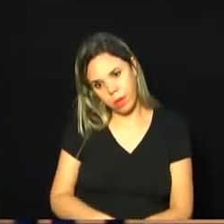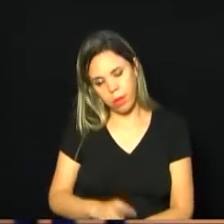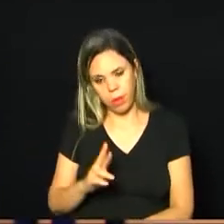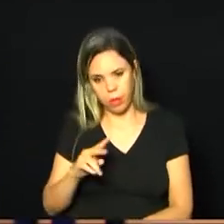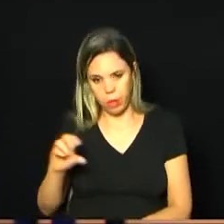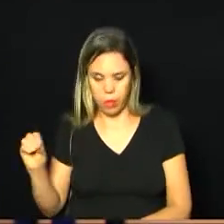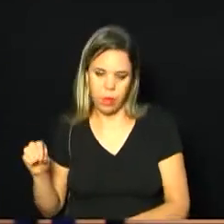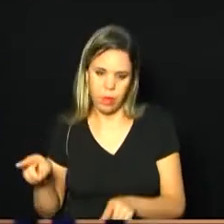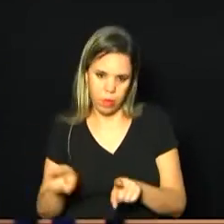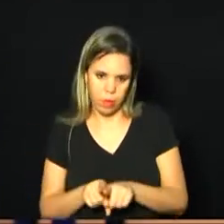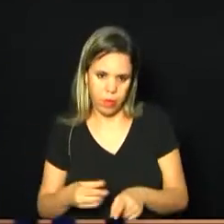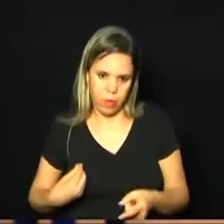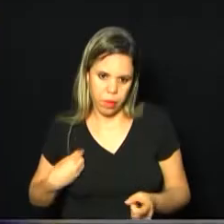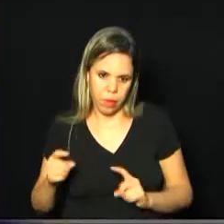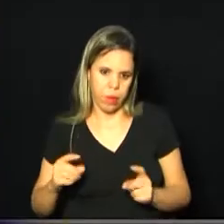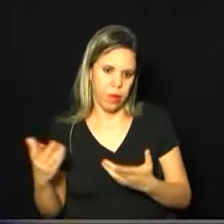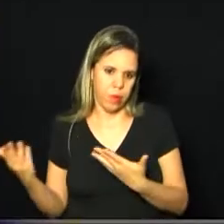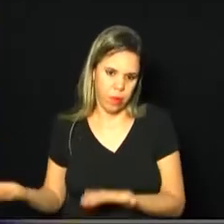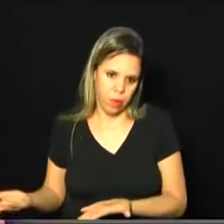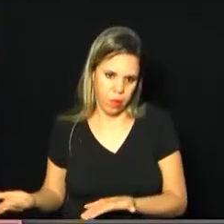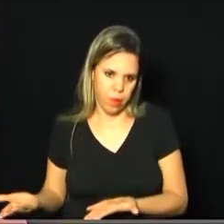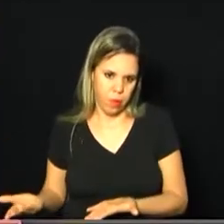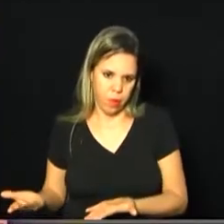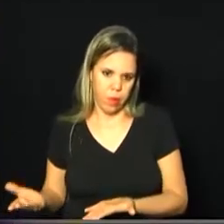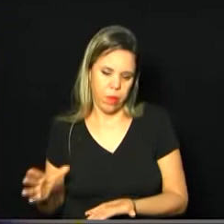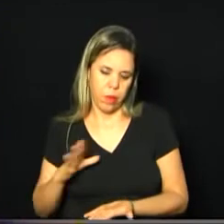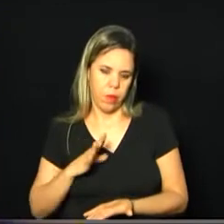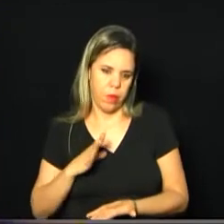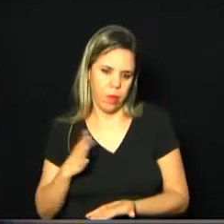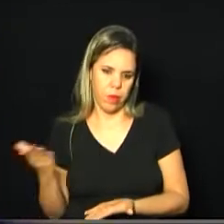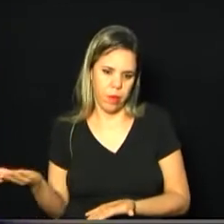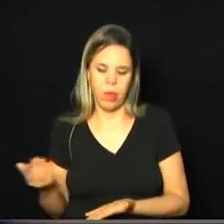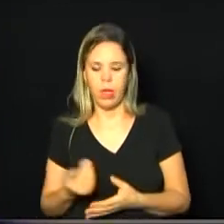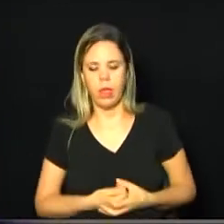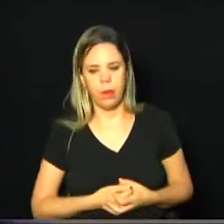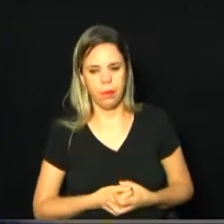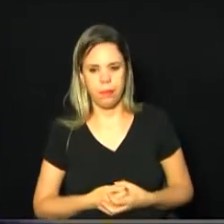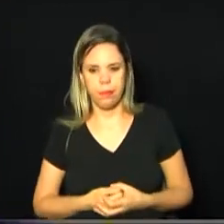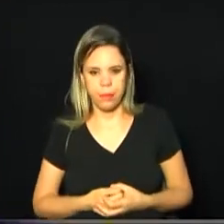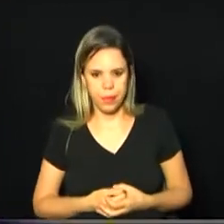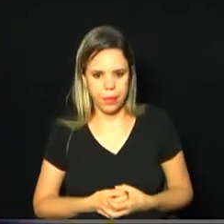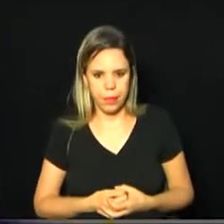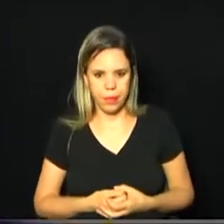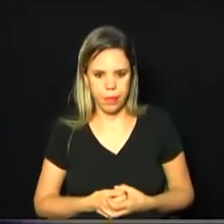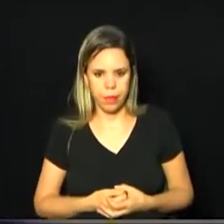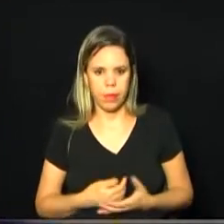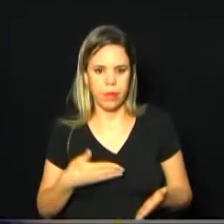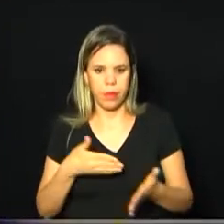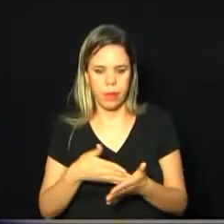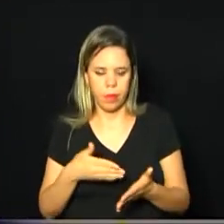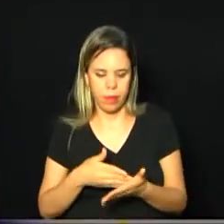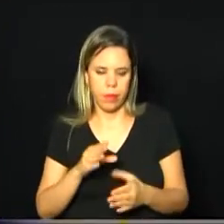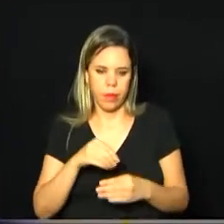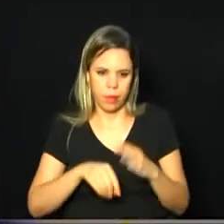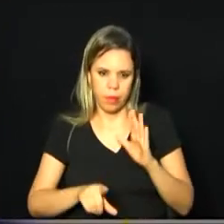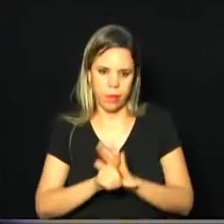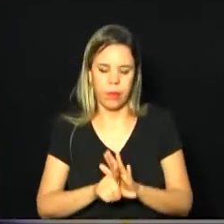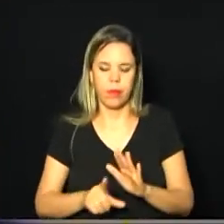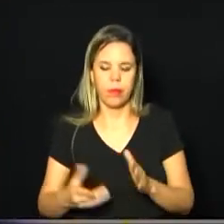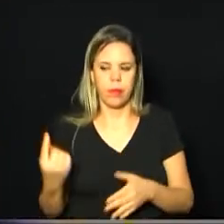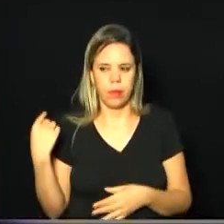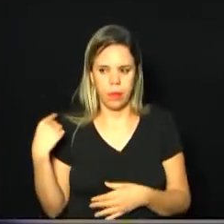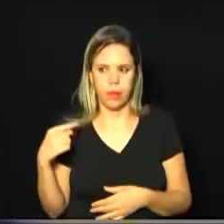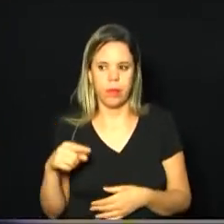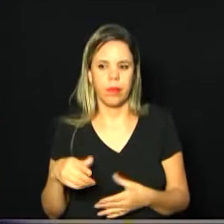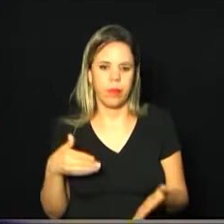Barreiro que também esteve na reunião sua região da cidade é uma região que tinha uma restrição legal né que aquela lei